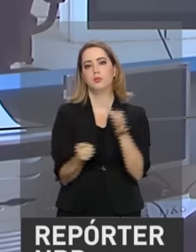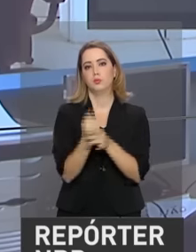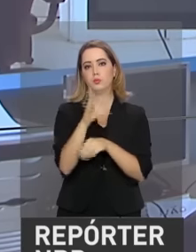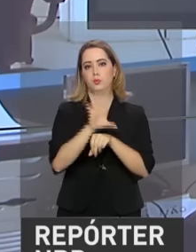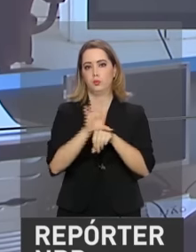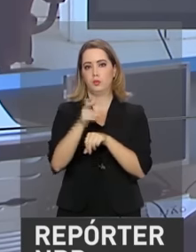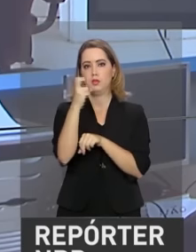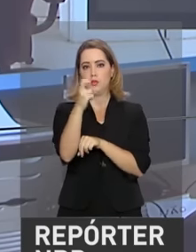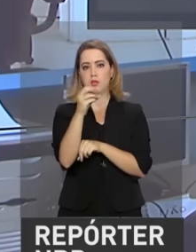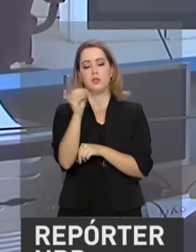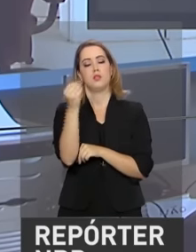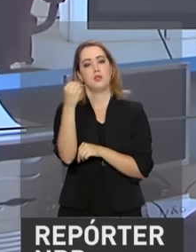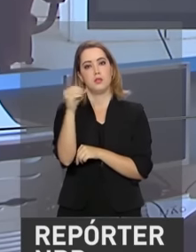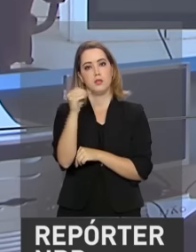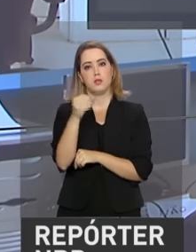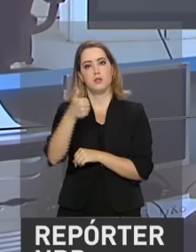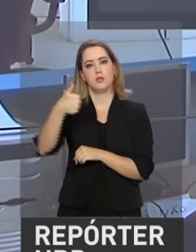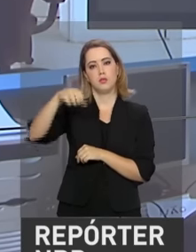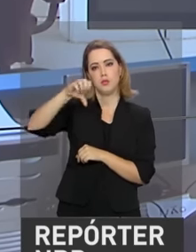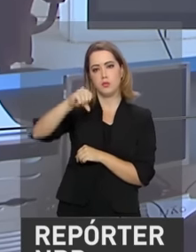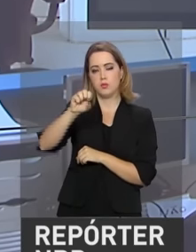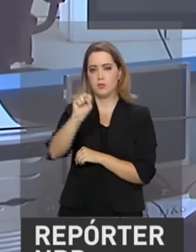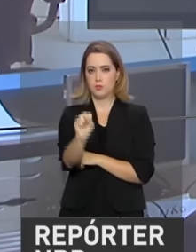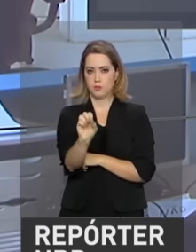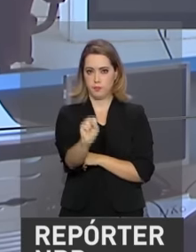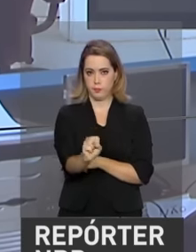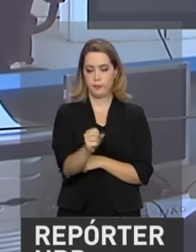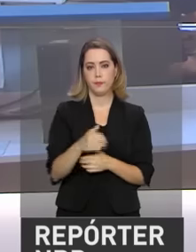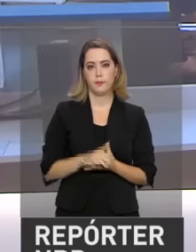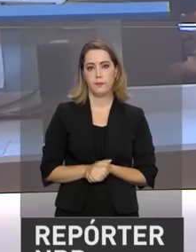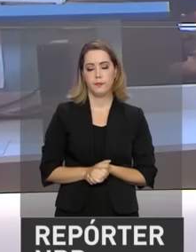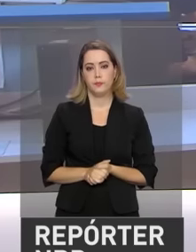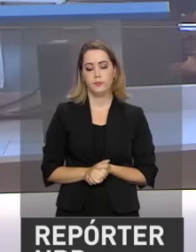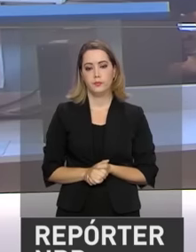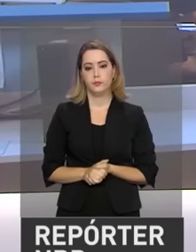em 5 de outubro de 1988.